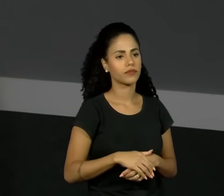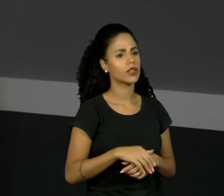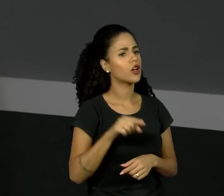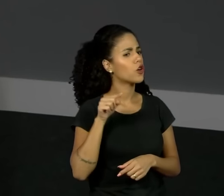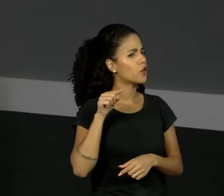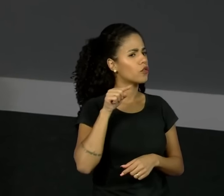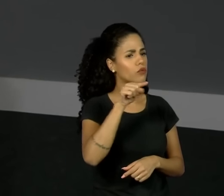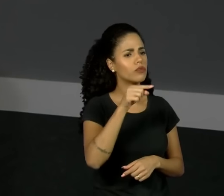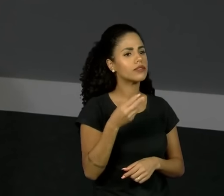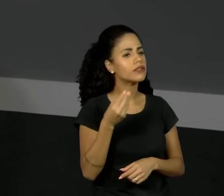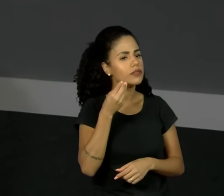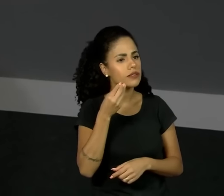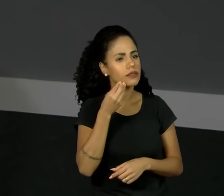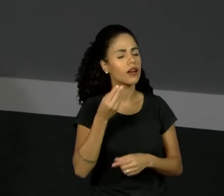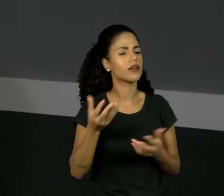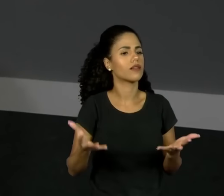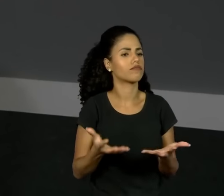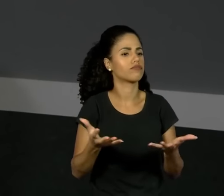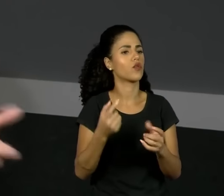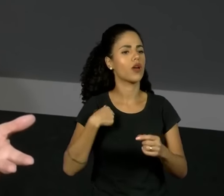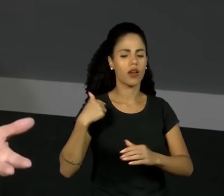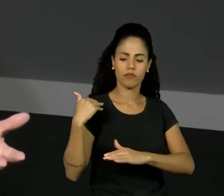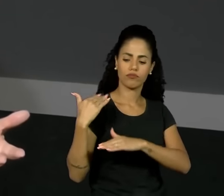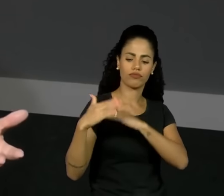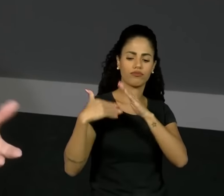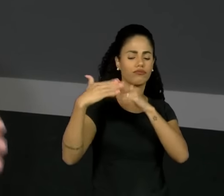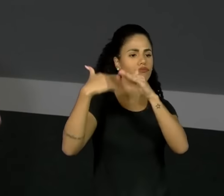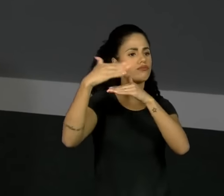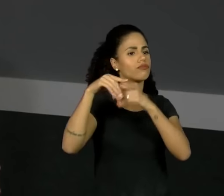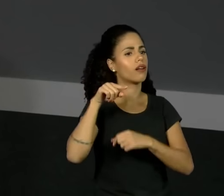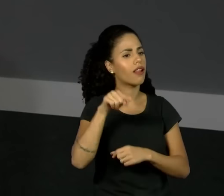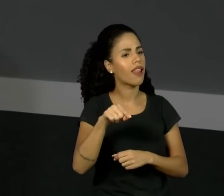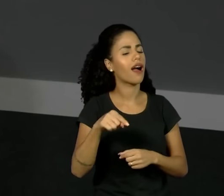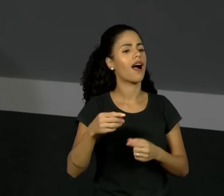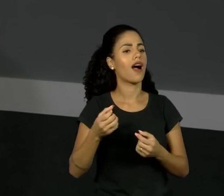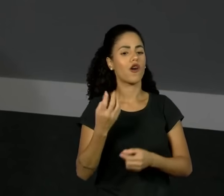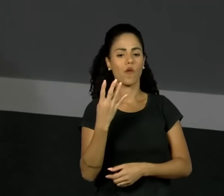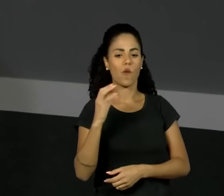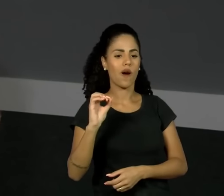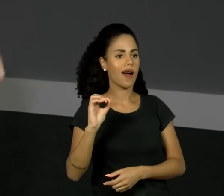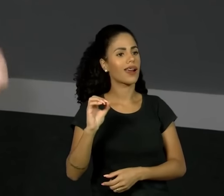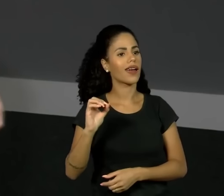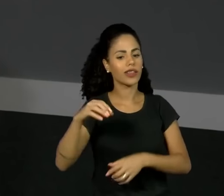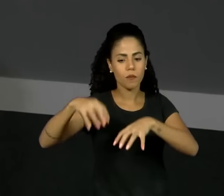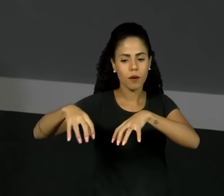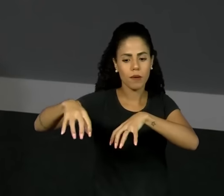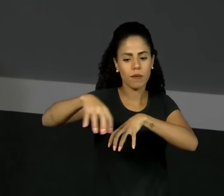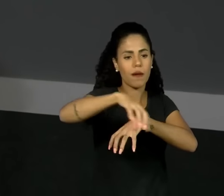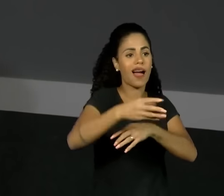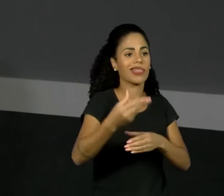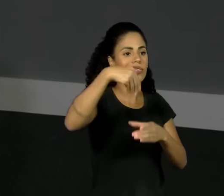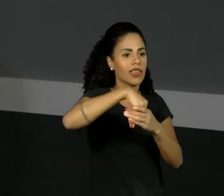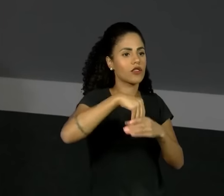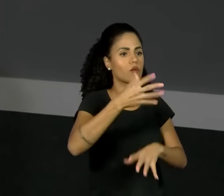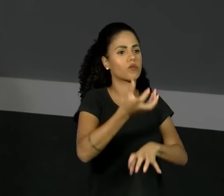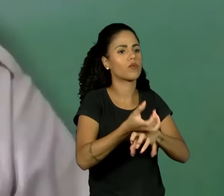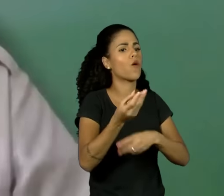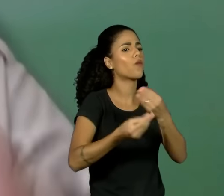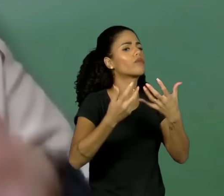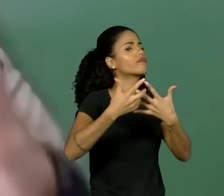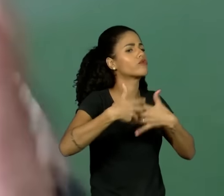um modelo integrado de desenvolvimento na Caatinga que envolve 40 comunidades rurais. Como é que é esse trabalho na